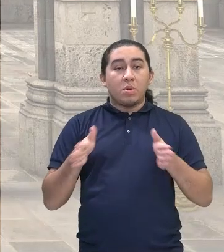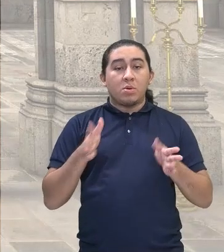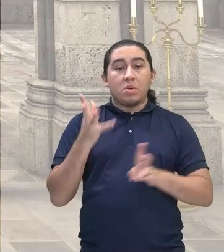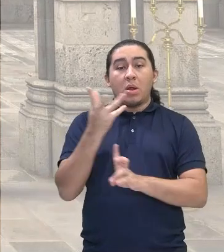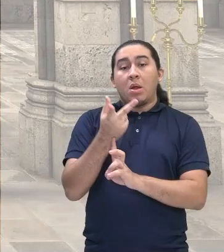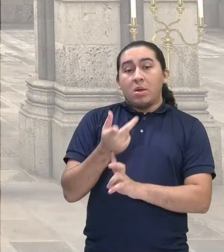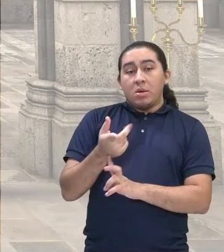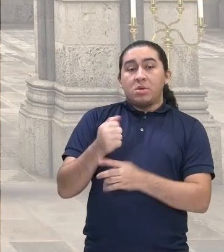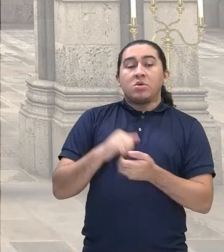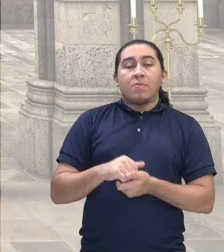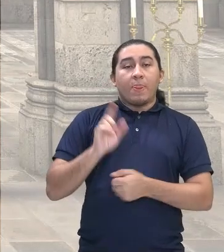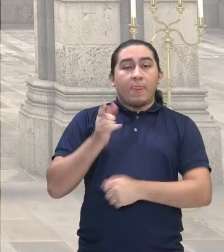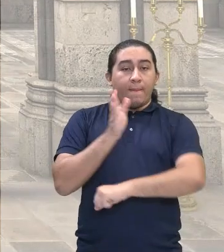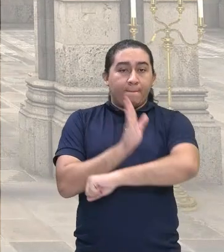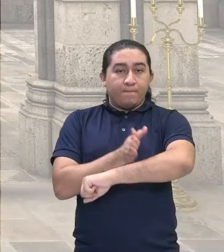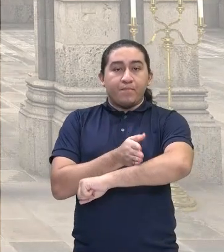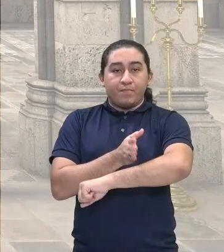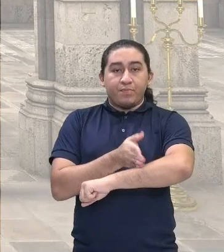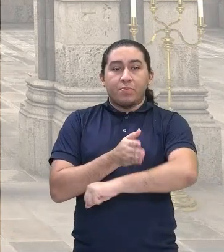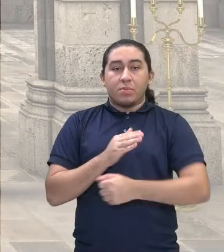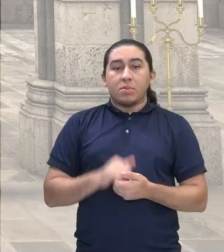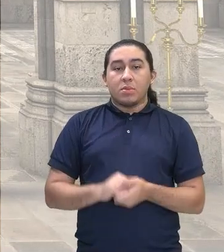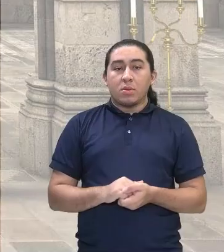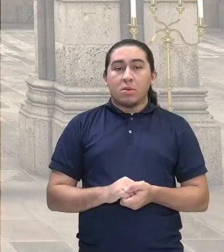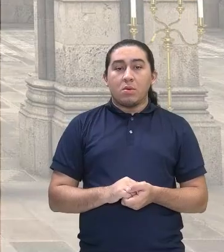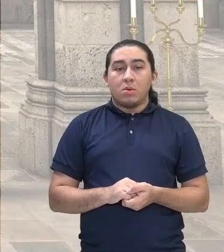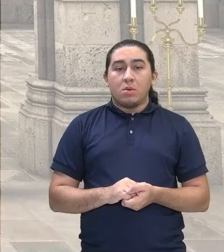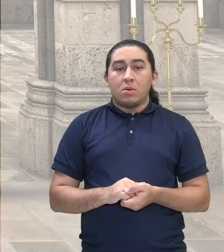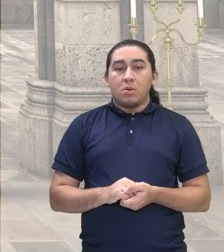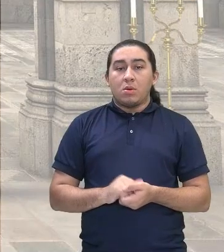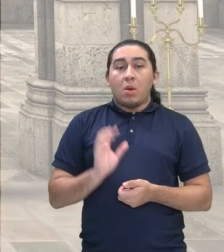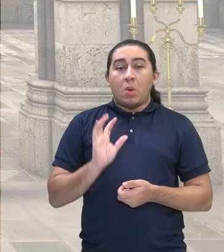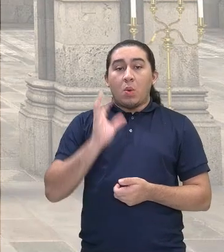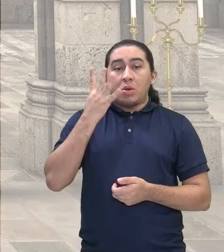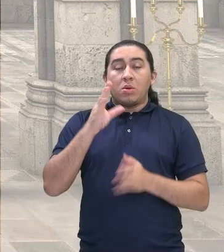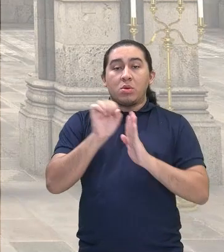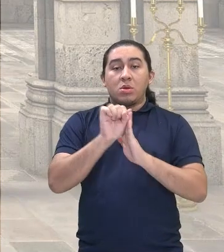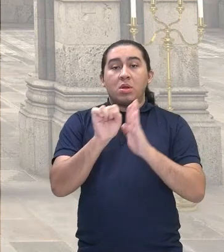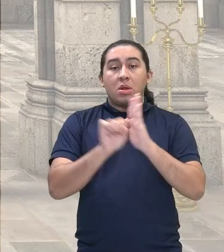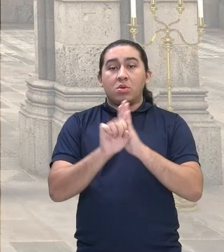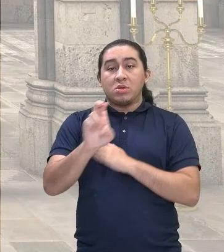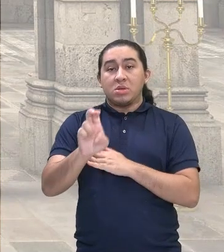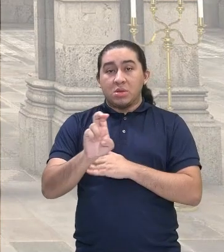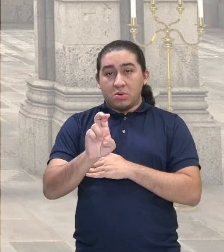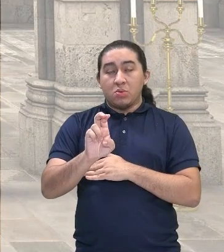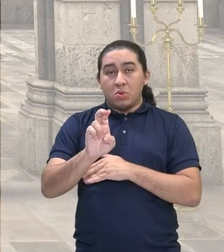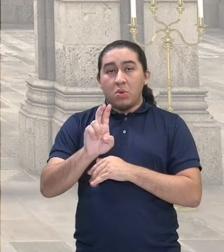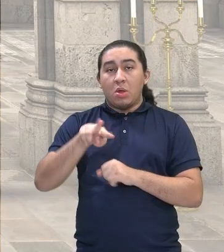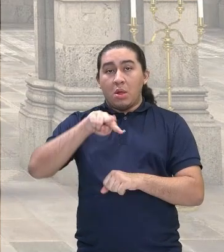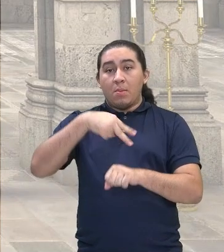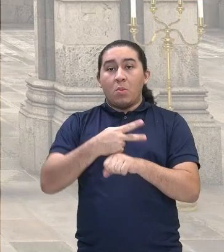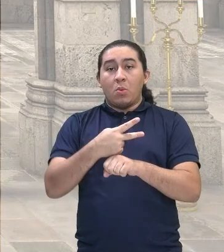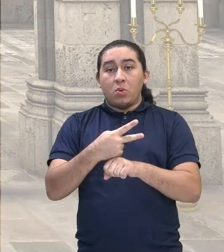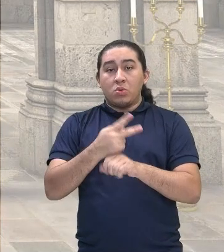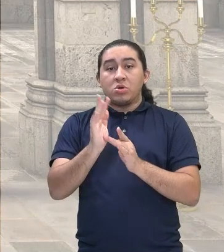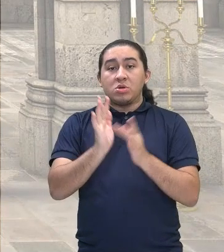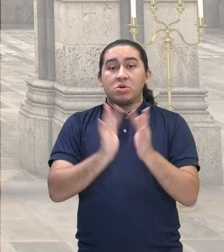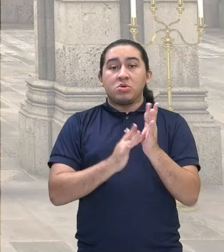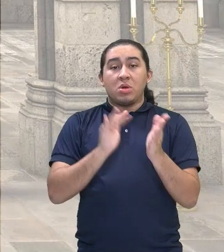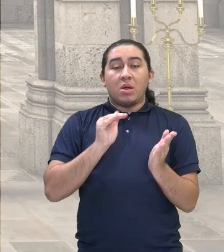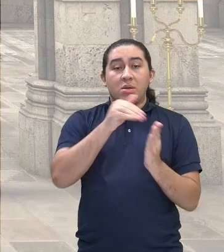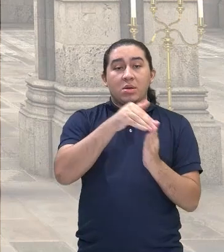lá na Idade Média, que aconteceu no século V depois de Cristo até o século